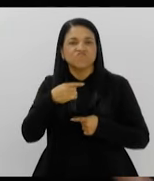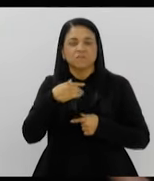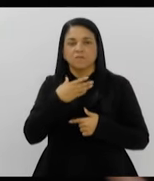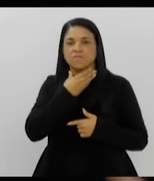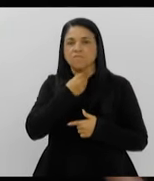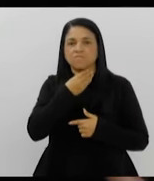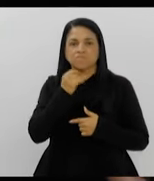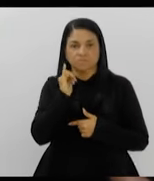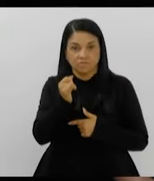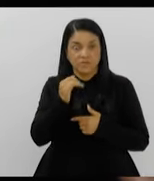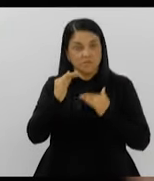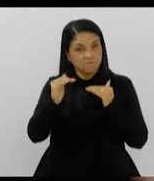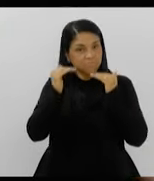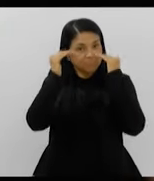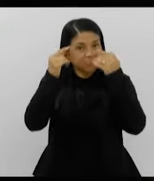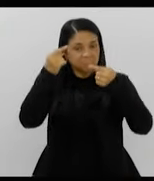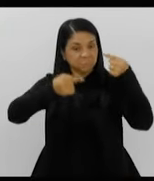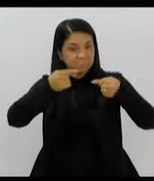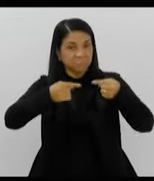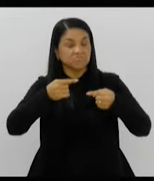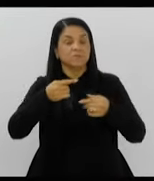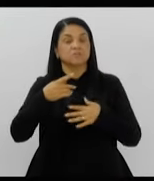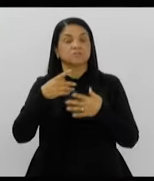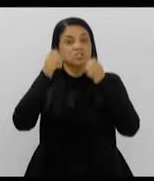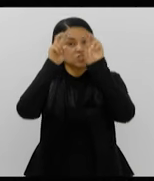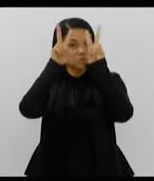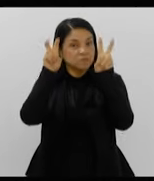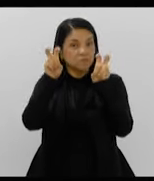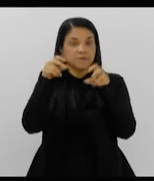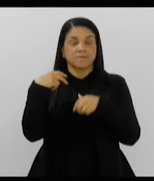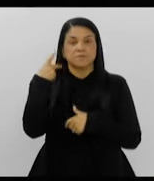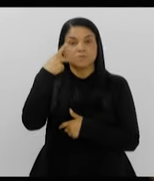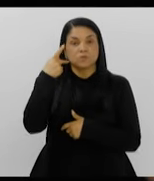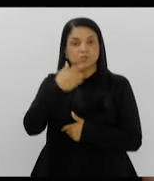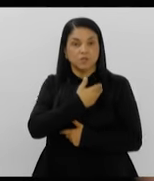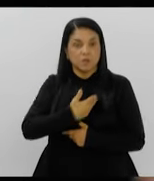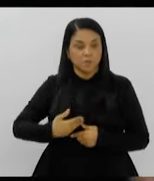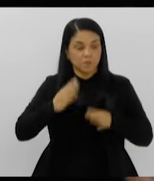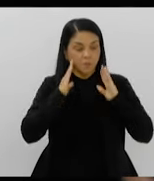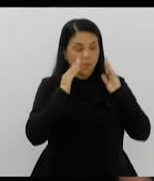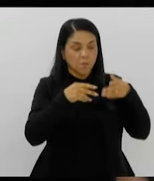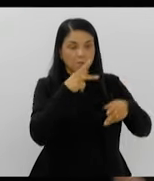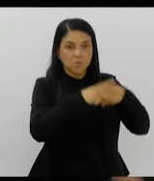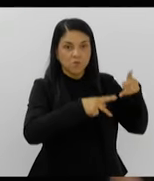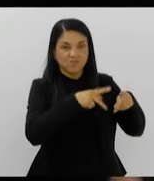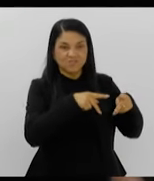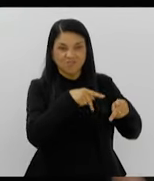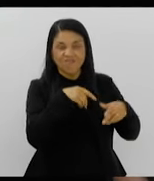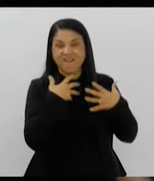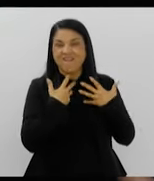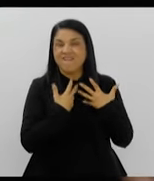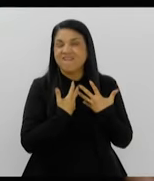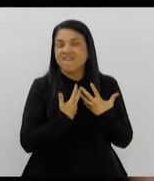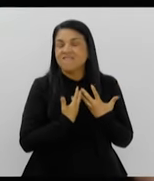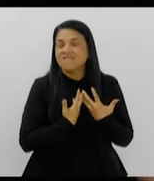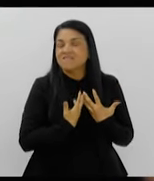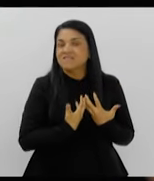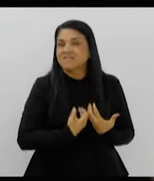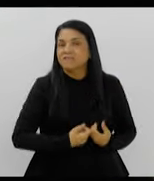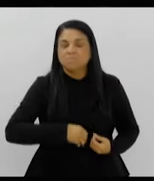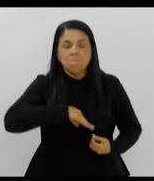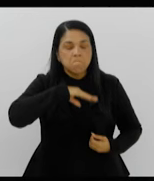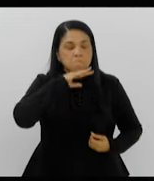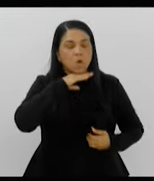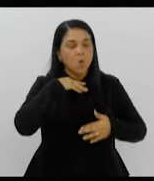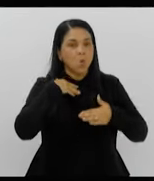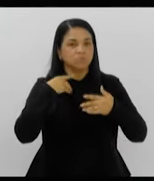debates, falando de políticas públicas para a população que já está cansada de